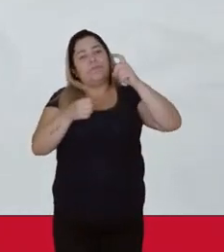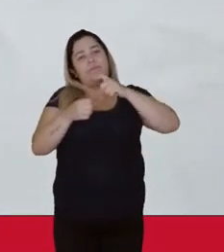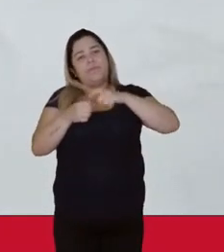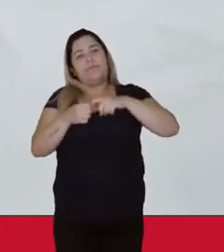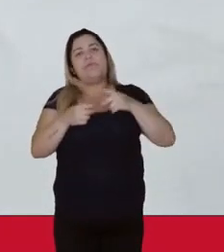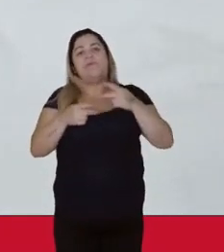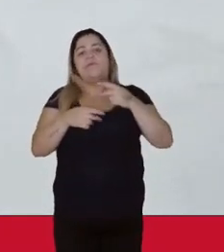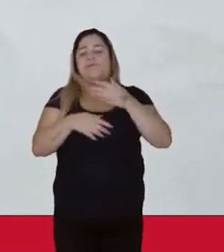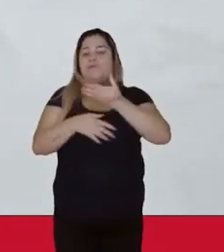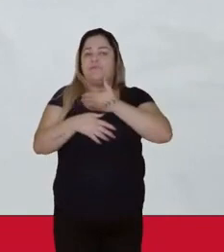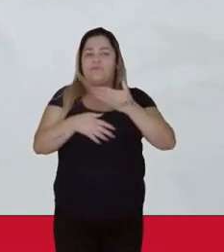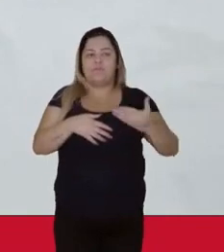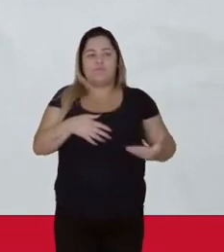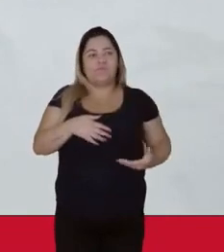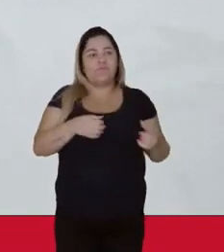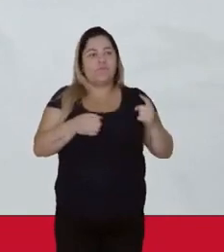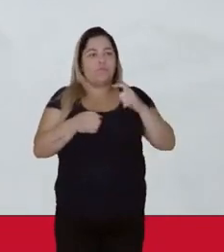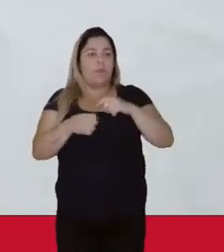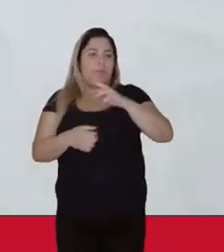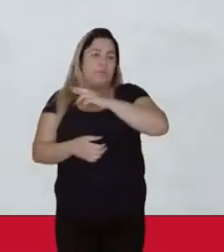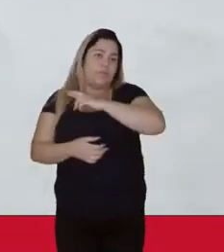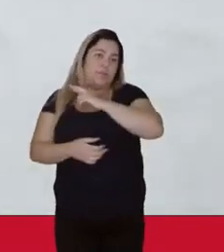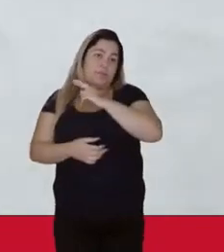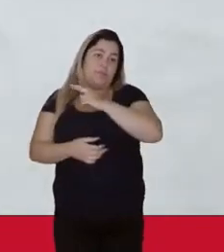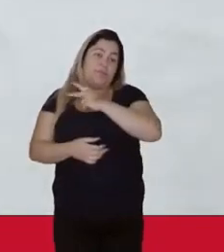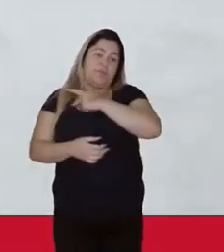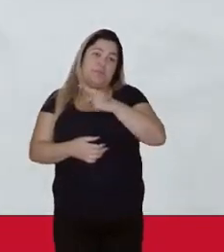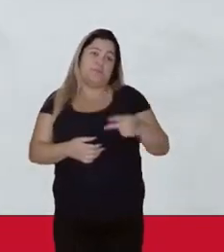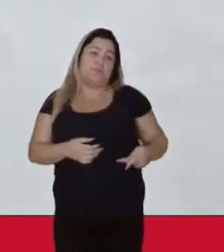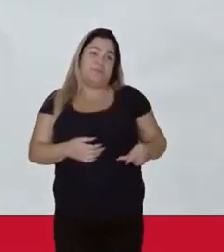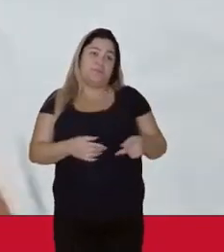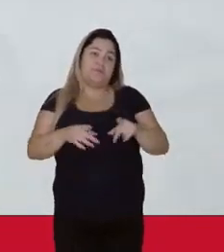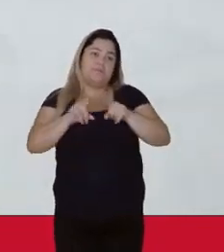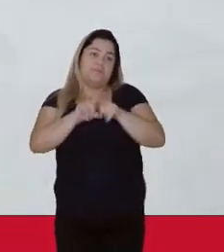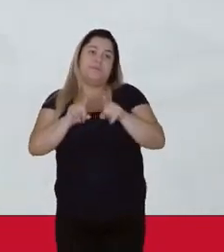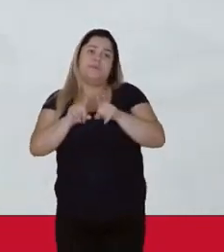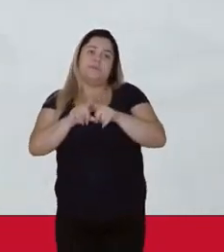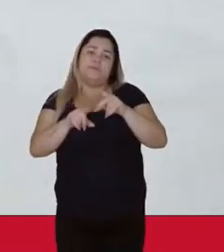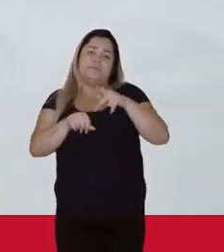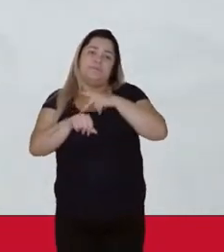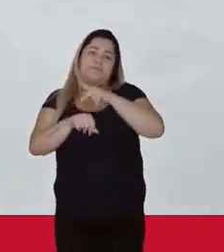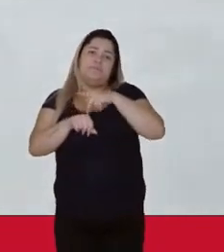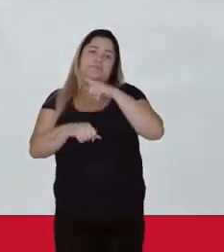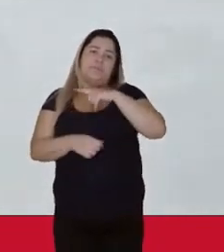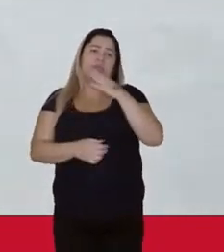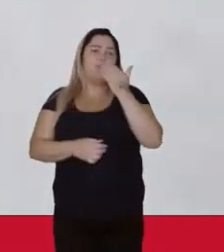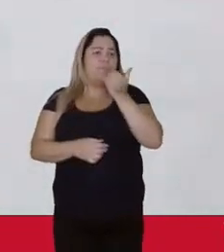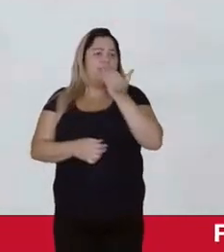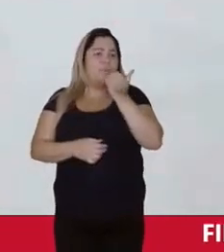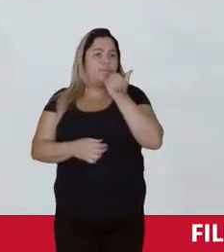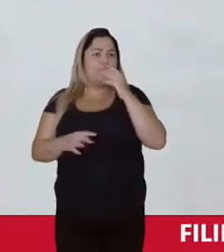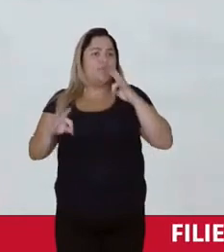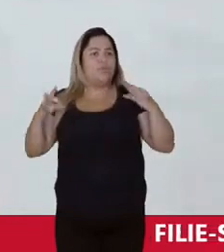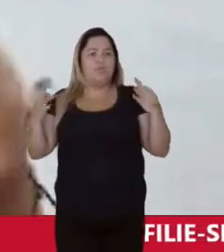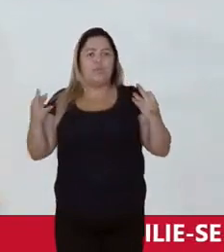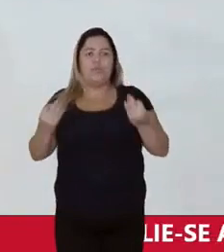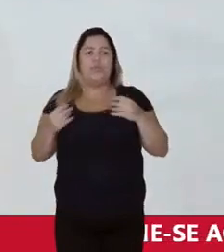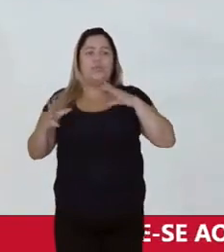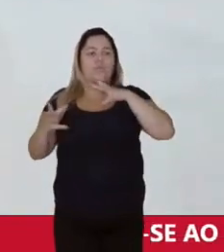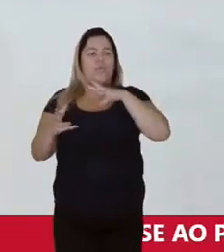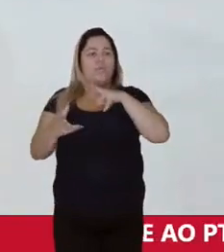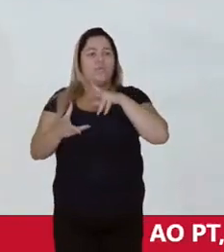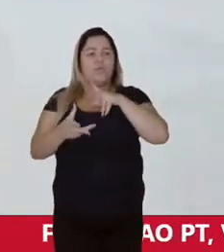retomar a presidência da República para dizer que tem jeito, que nesse país tem comida suficiente para todo mundo, que nesse país